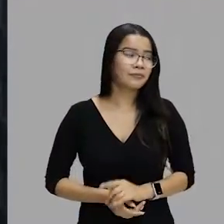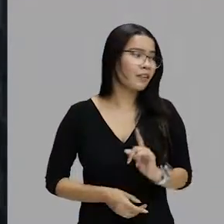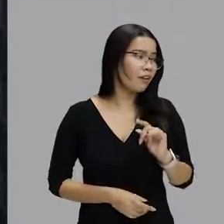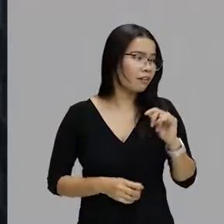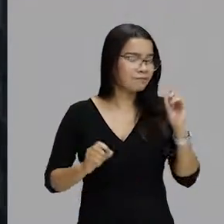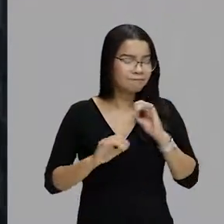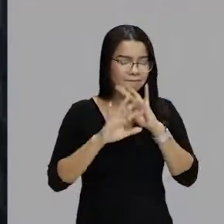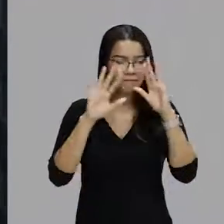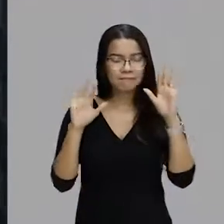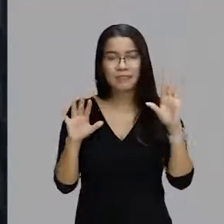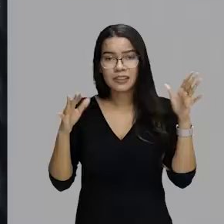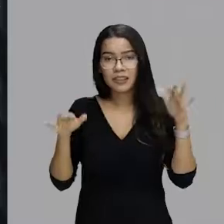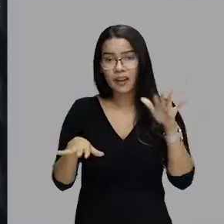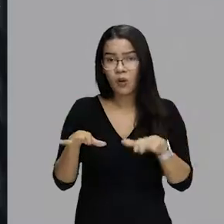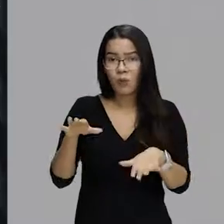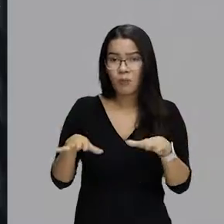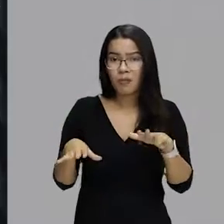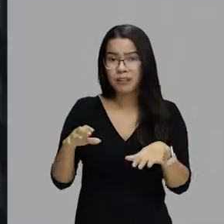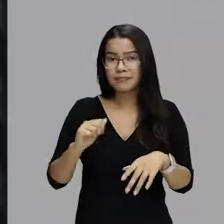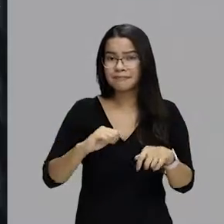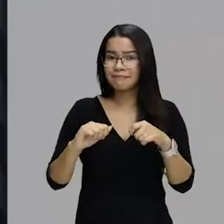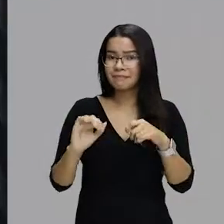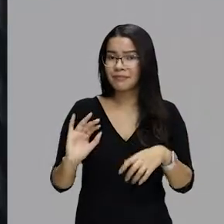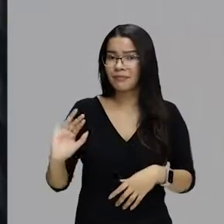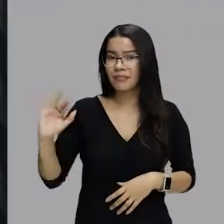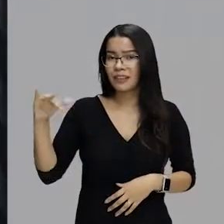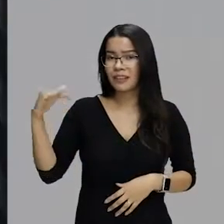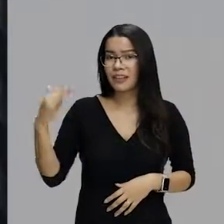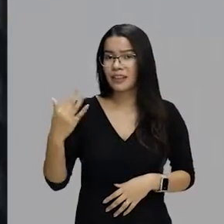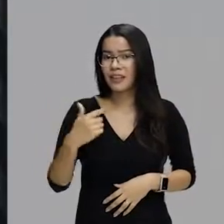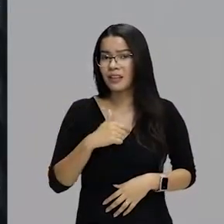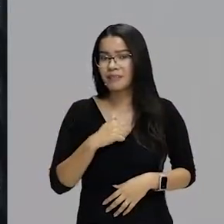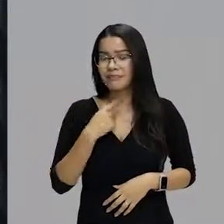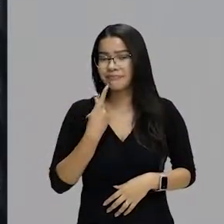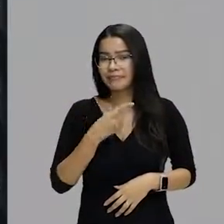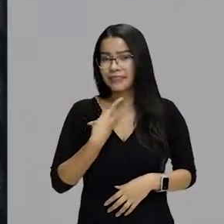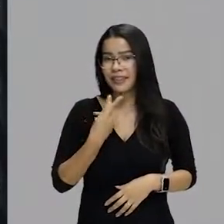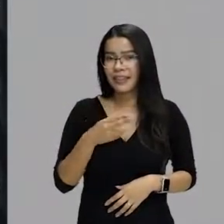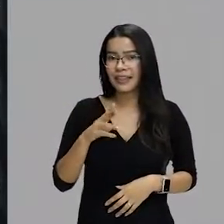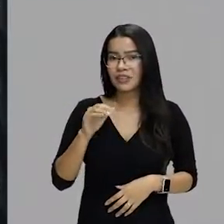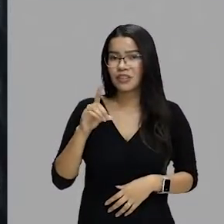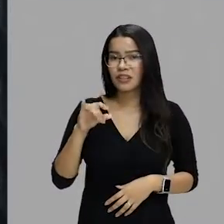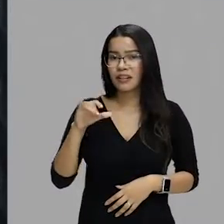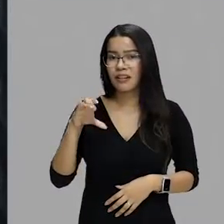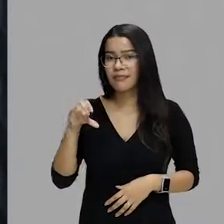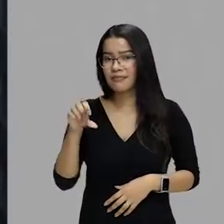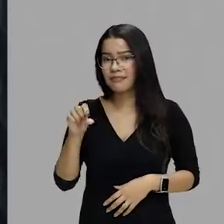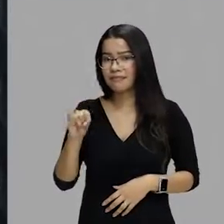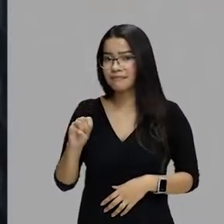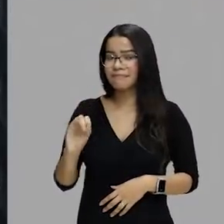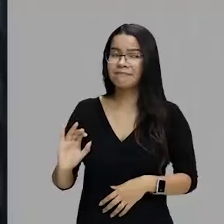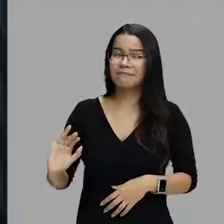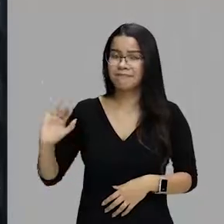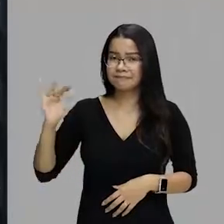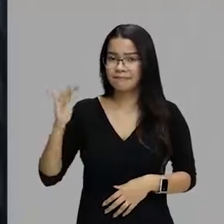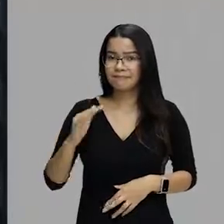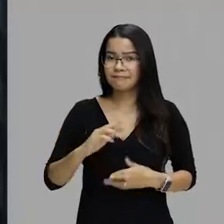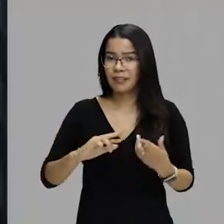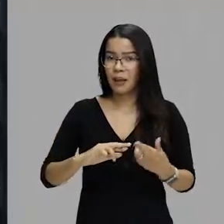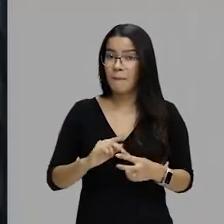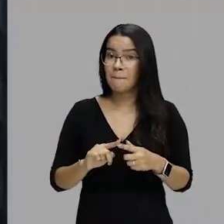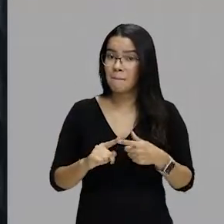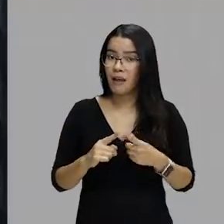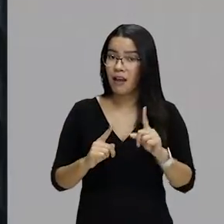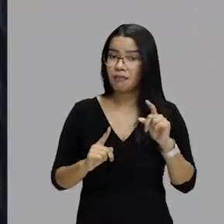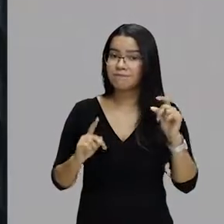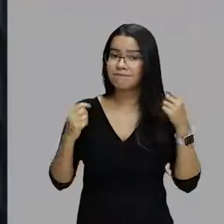Evidente que algumas ações, eu diria radicais, foram cometidas por esses revolucionários. Mas é preciso